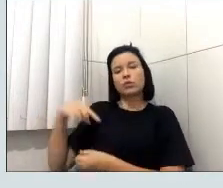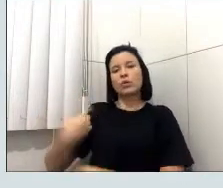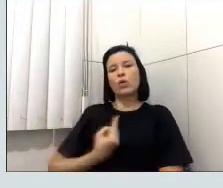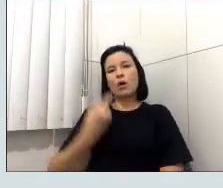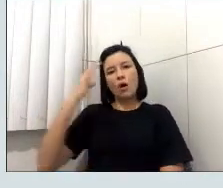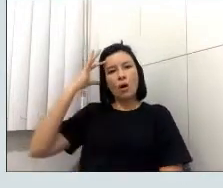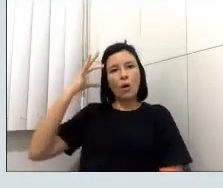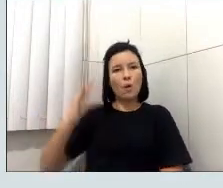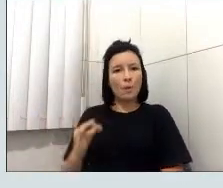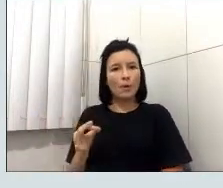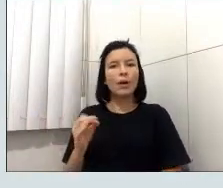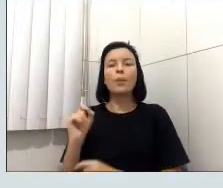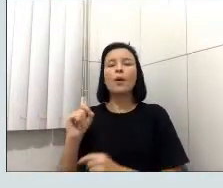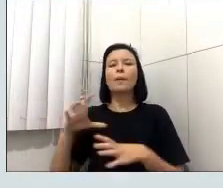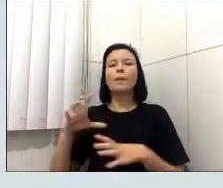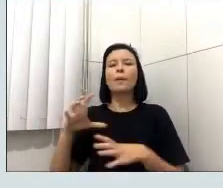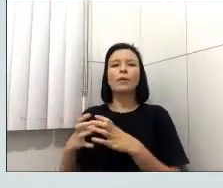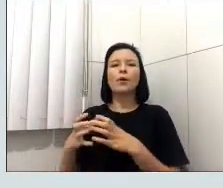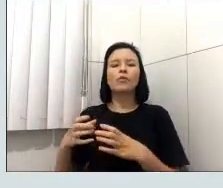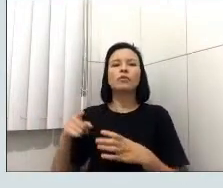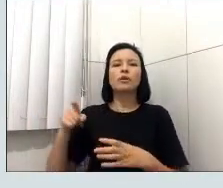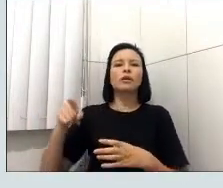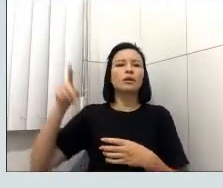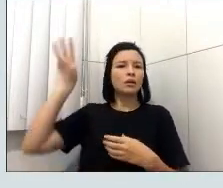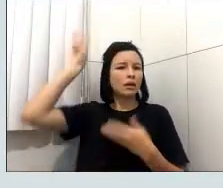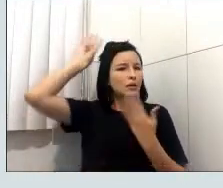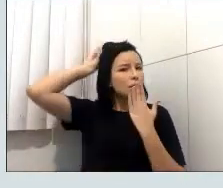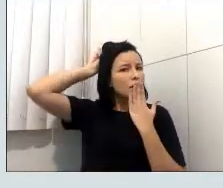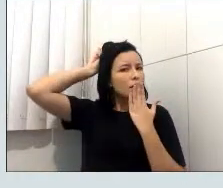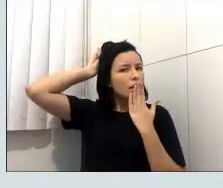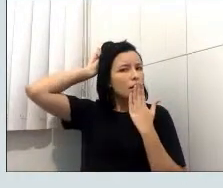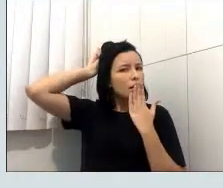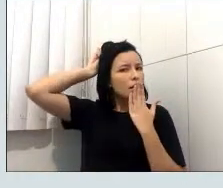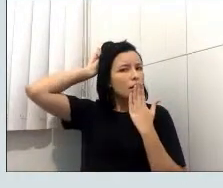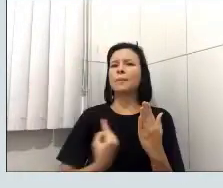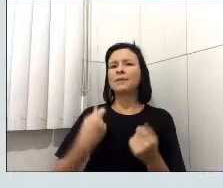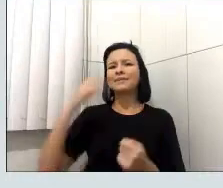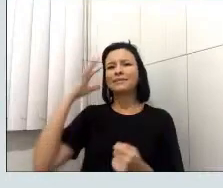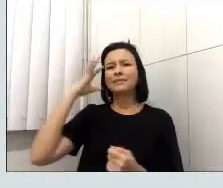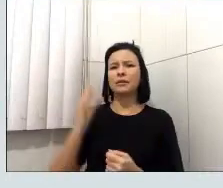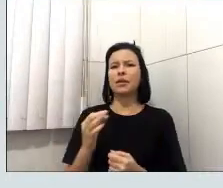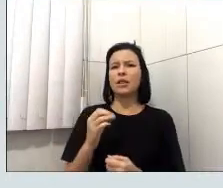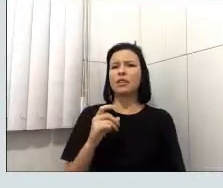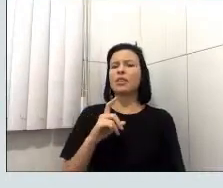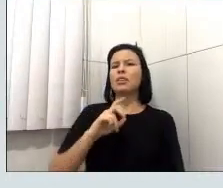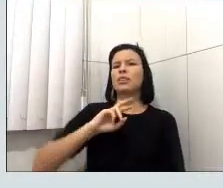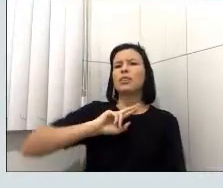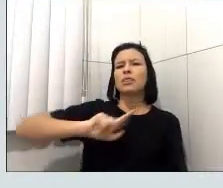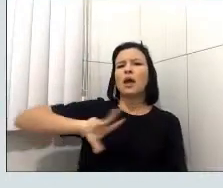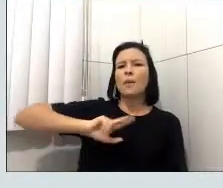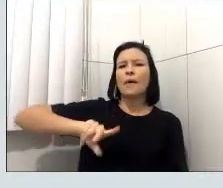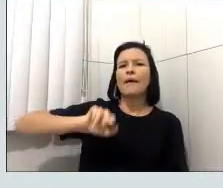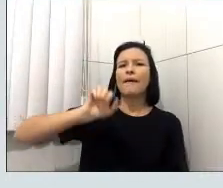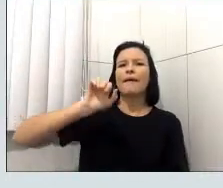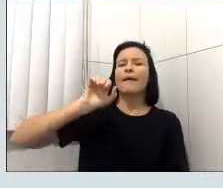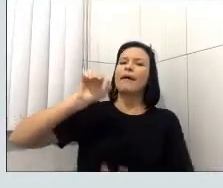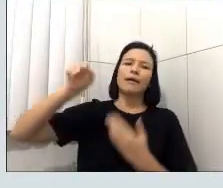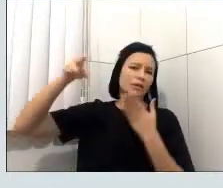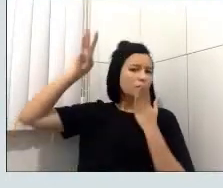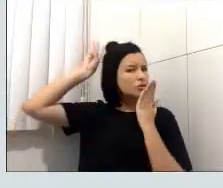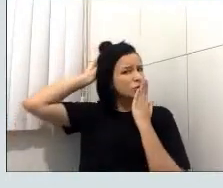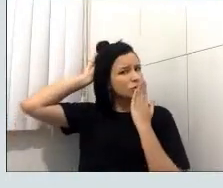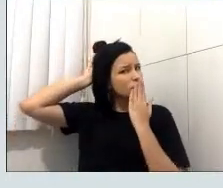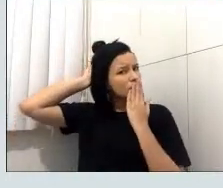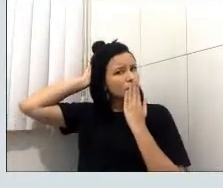essa parte dos povos indígenas, que não são índios, não é